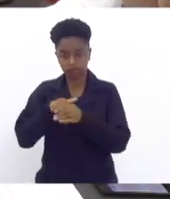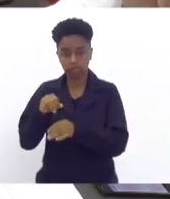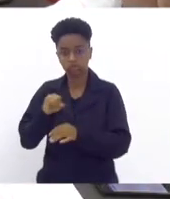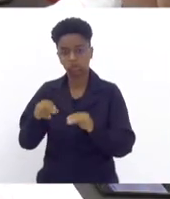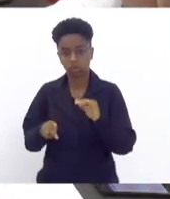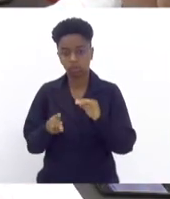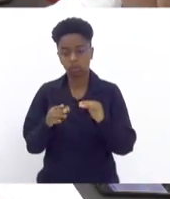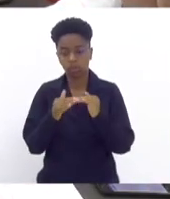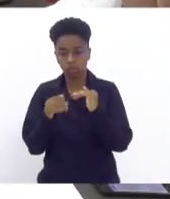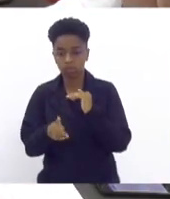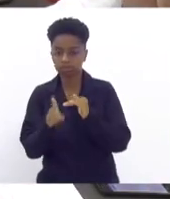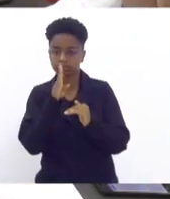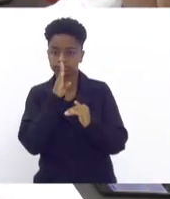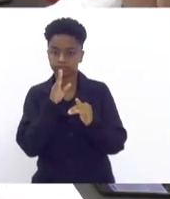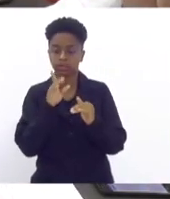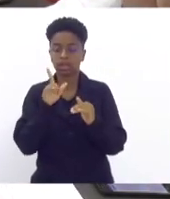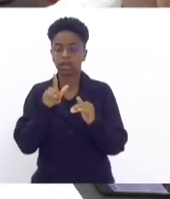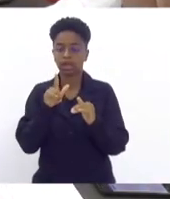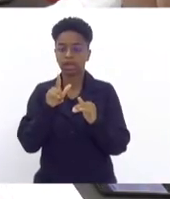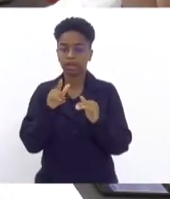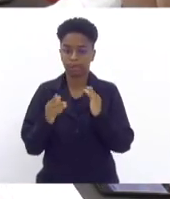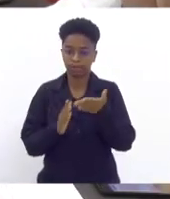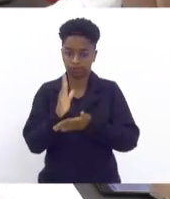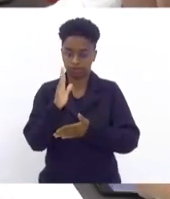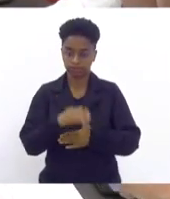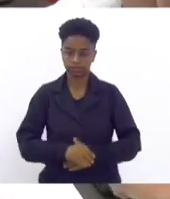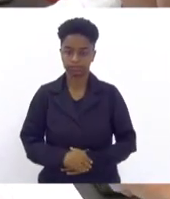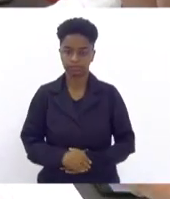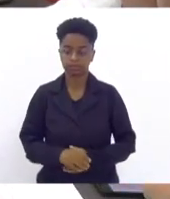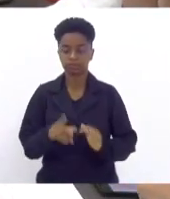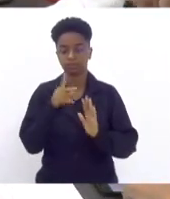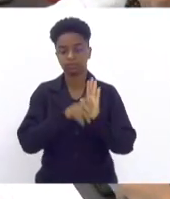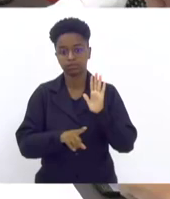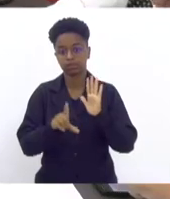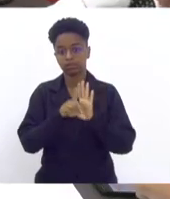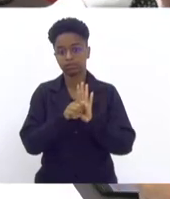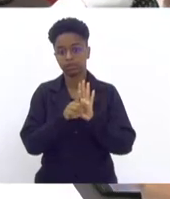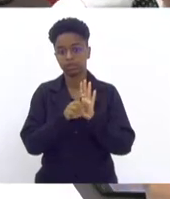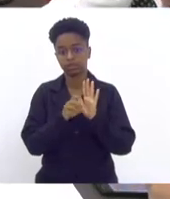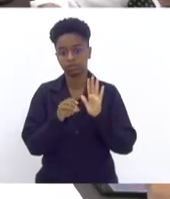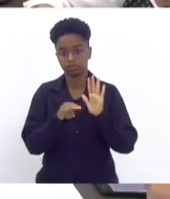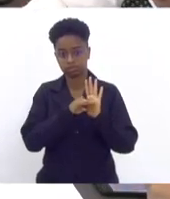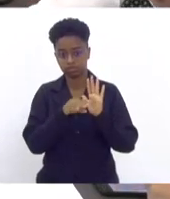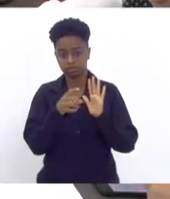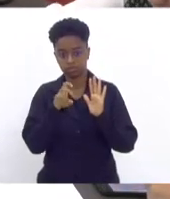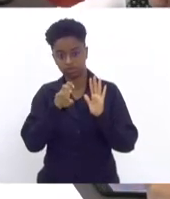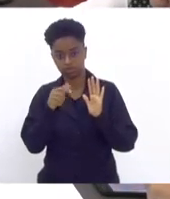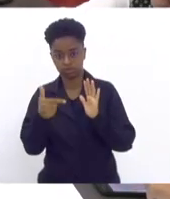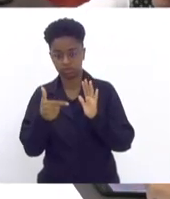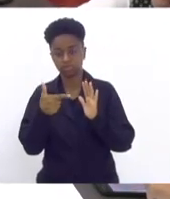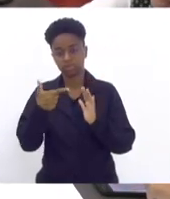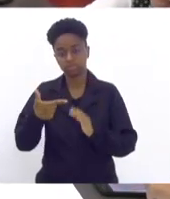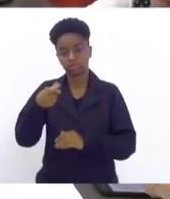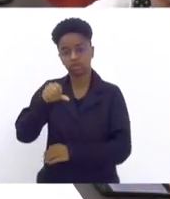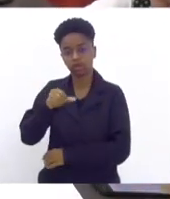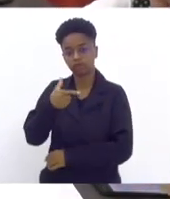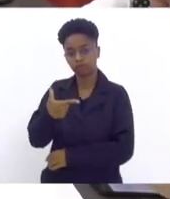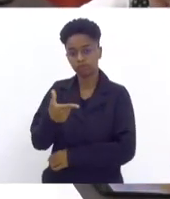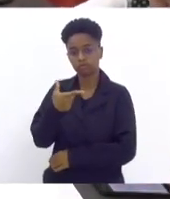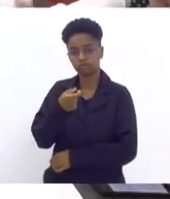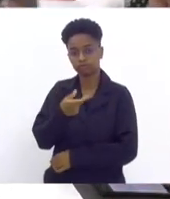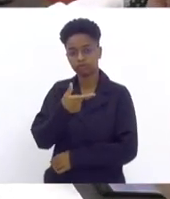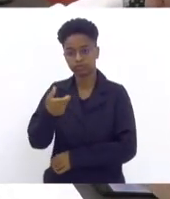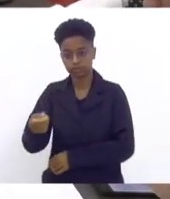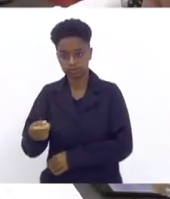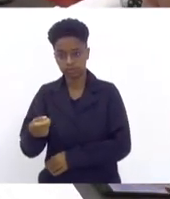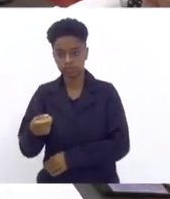estão, o parecer retificado do autor, aprovado. O projeto de lei é o 52 da pauta, é o 1912 de 20, do deputado Daniel Libreron, que proíbe o